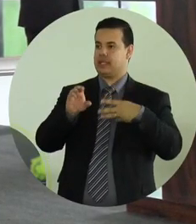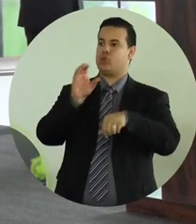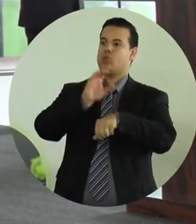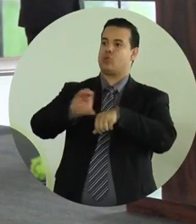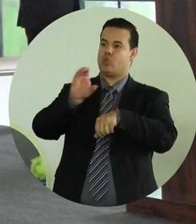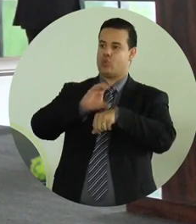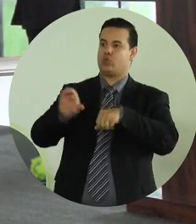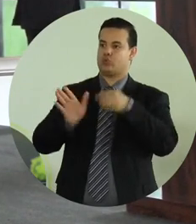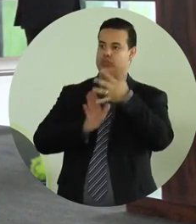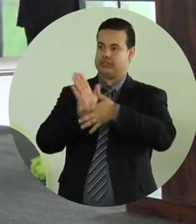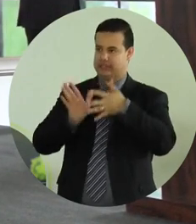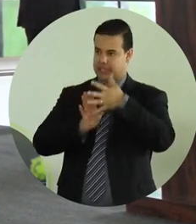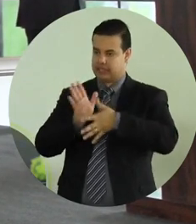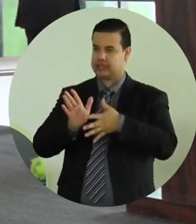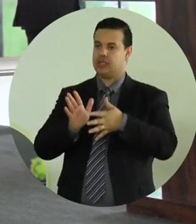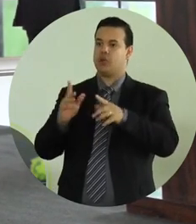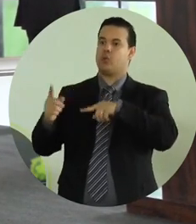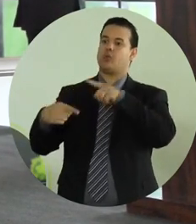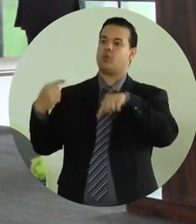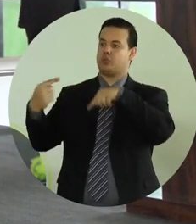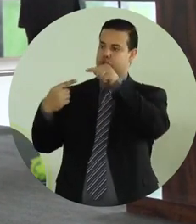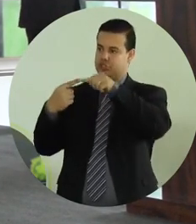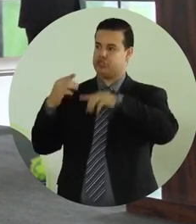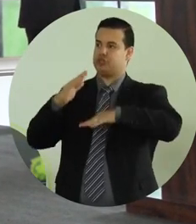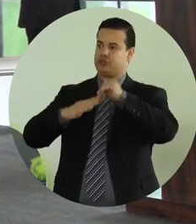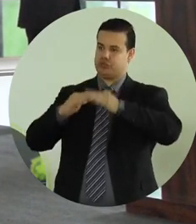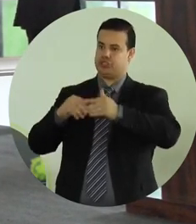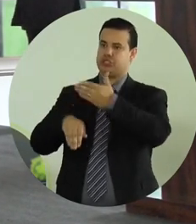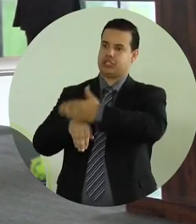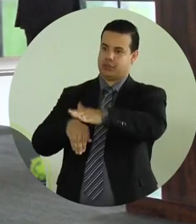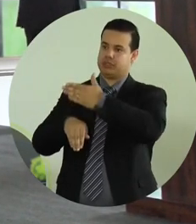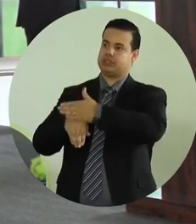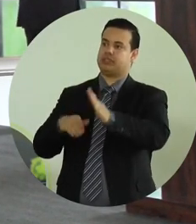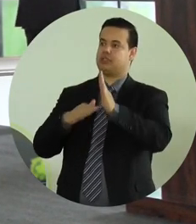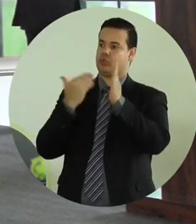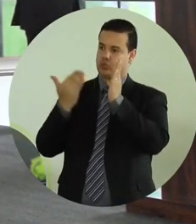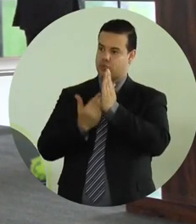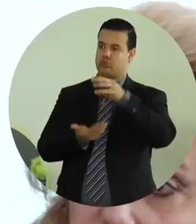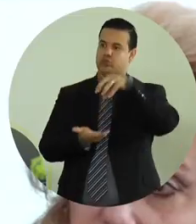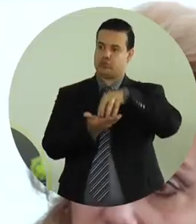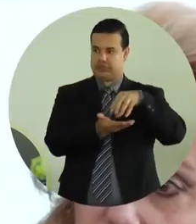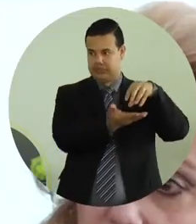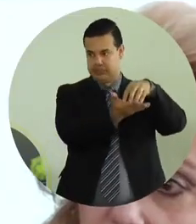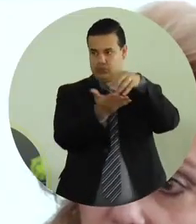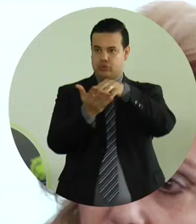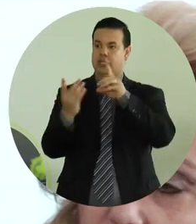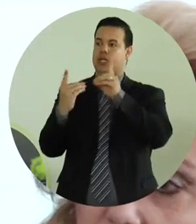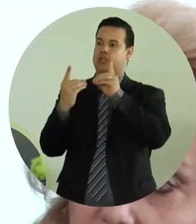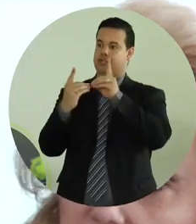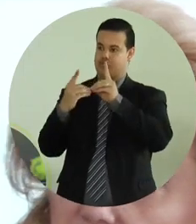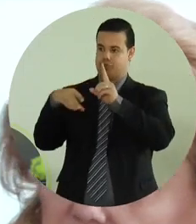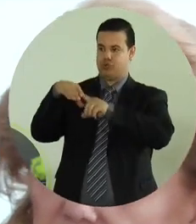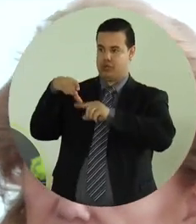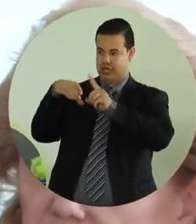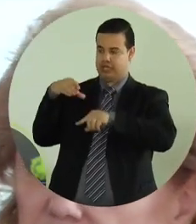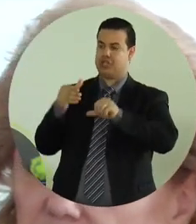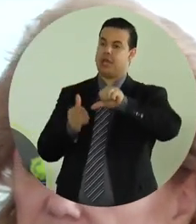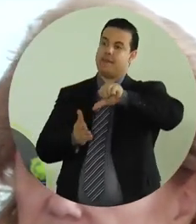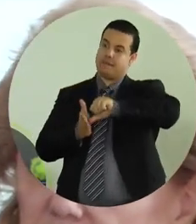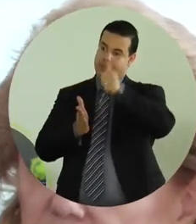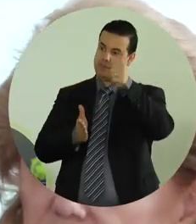de língua de sinais, com o objetivo de capacitar todos os centros de atendimento aos clientes e se tornar a primeira empresa